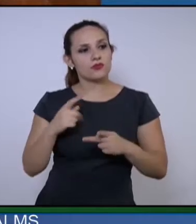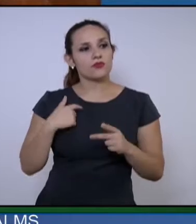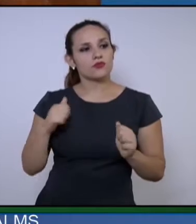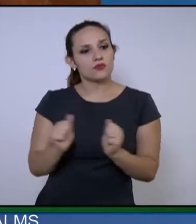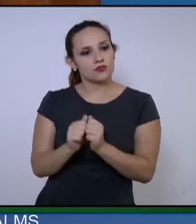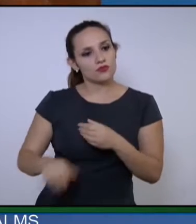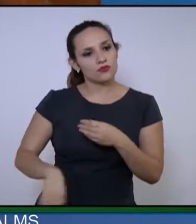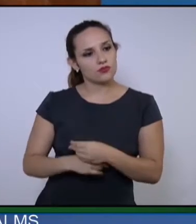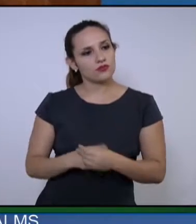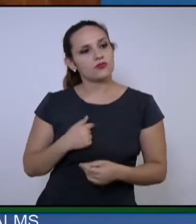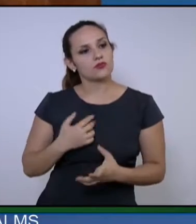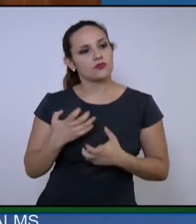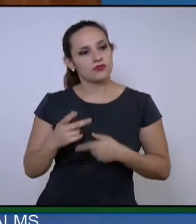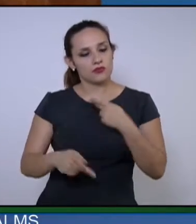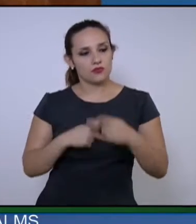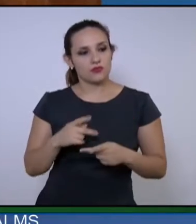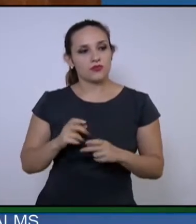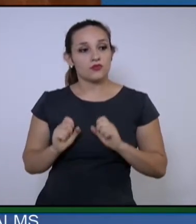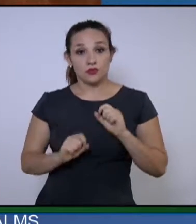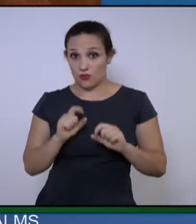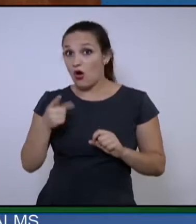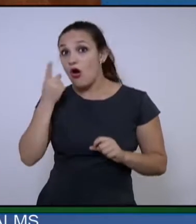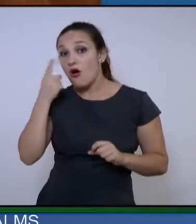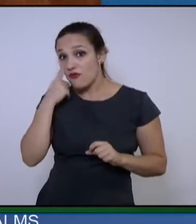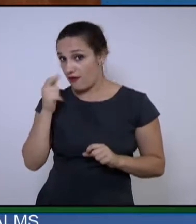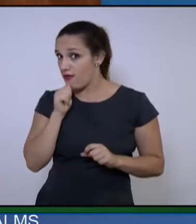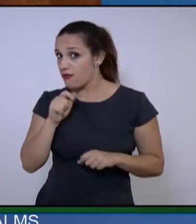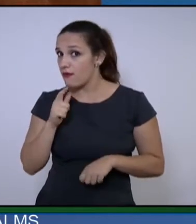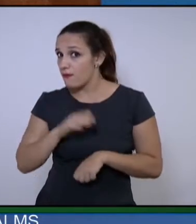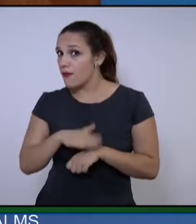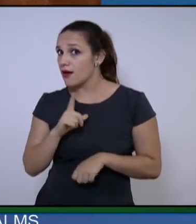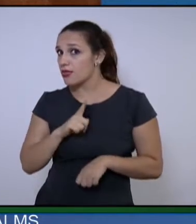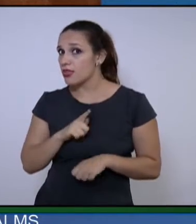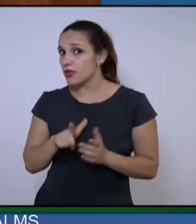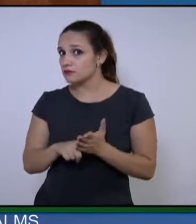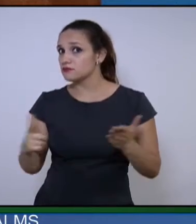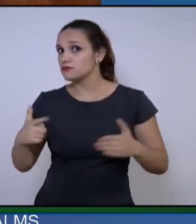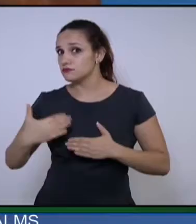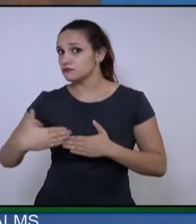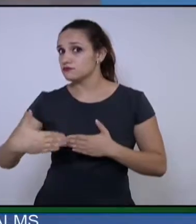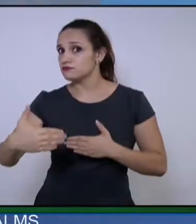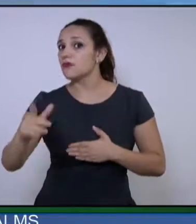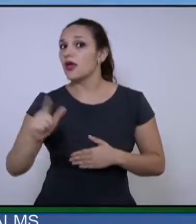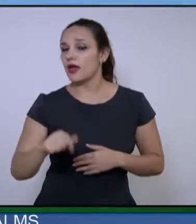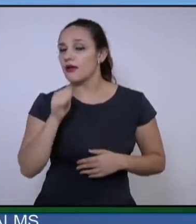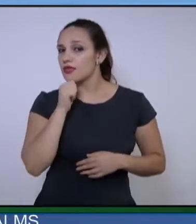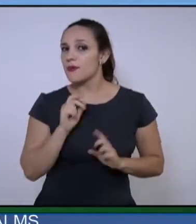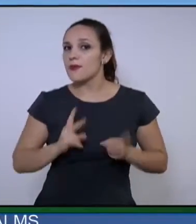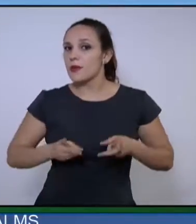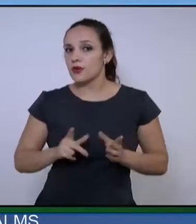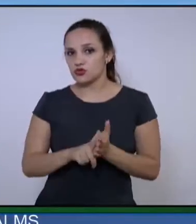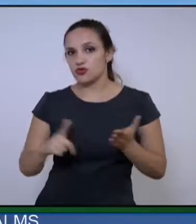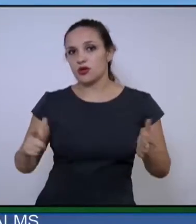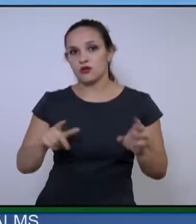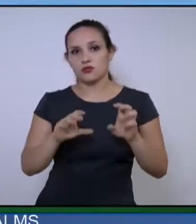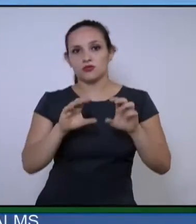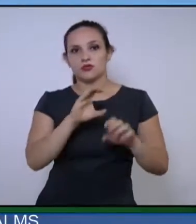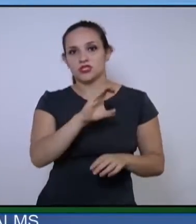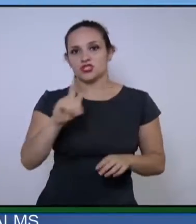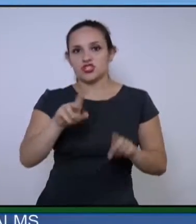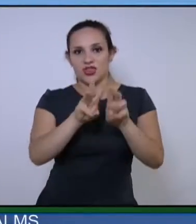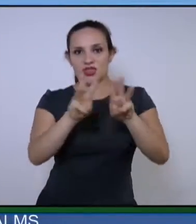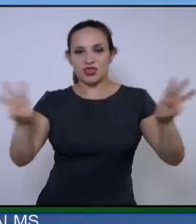e exatamente eu trouxe a sequência de matéria jornalística, mais uma vez aqui do Campo Grande News, né? Diz